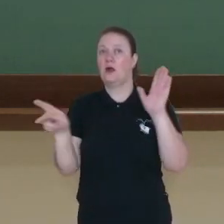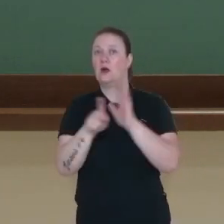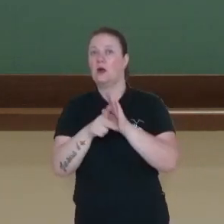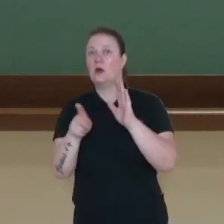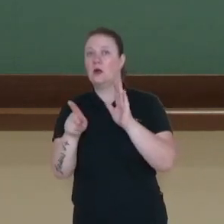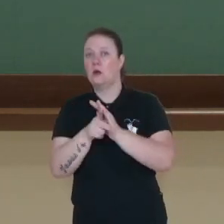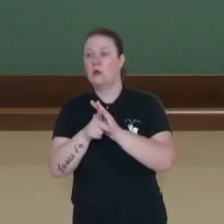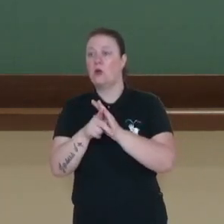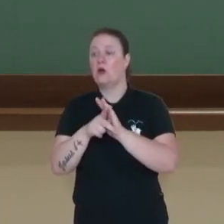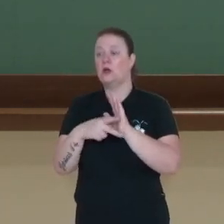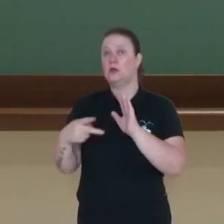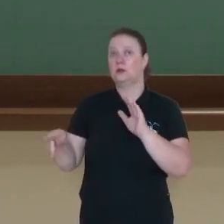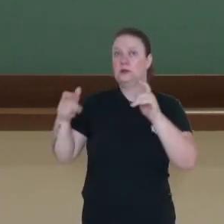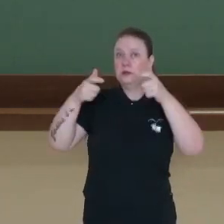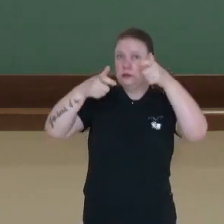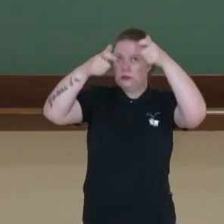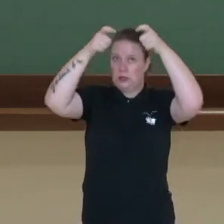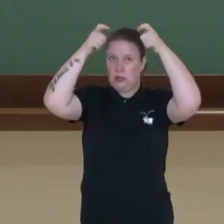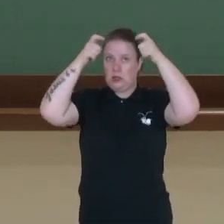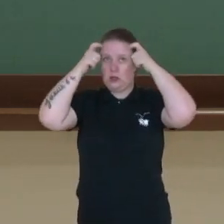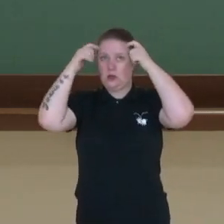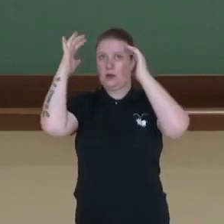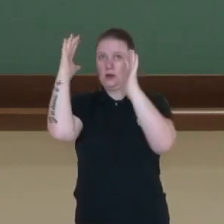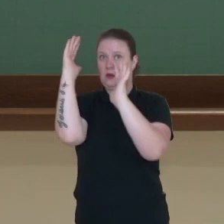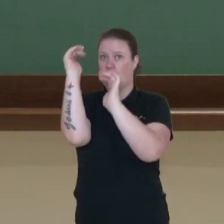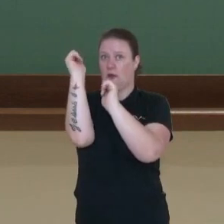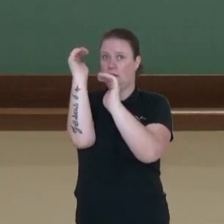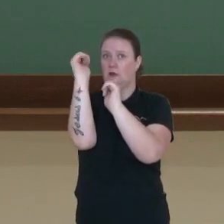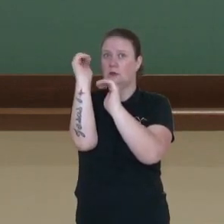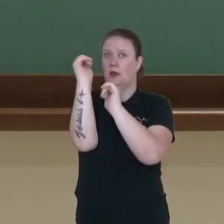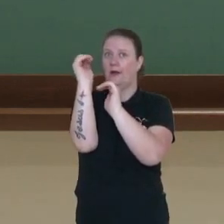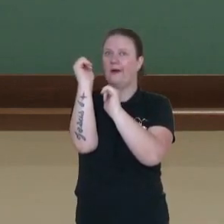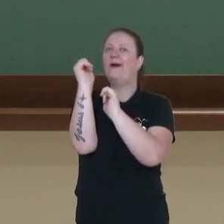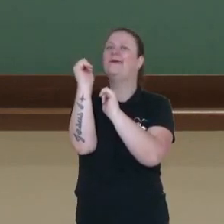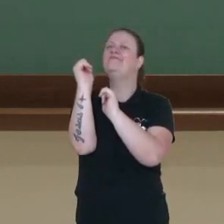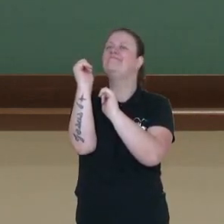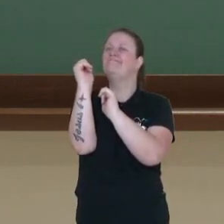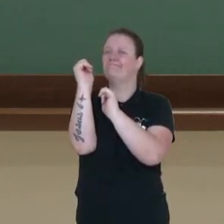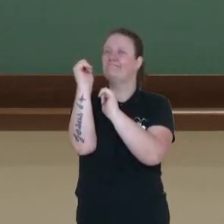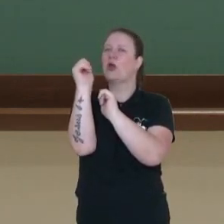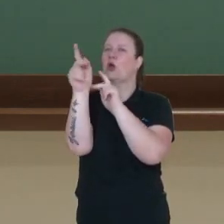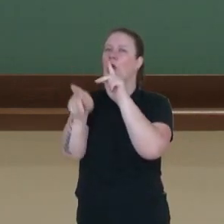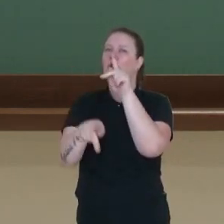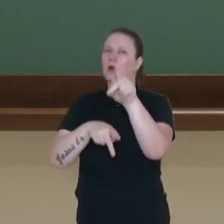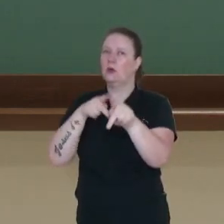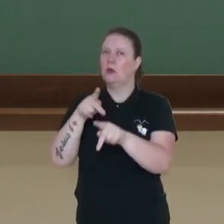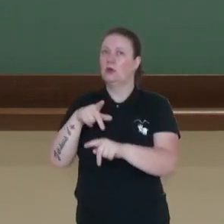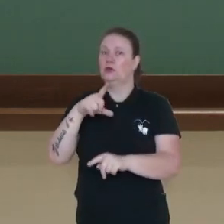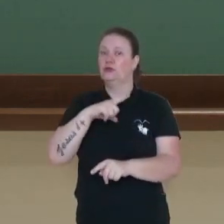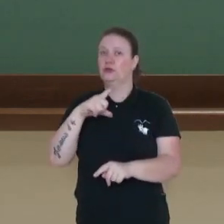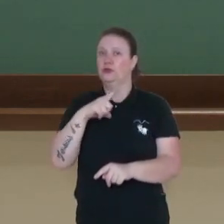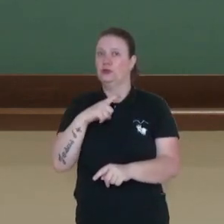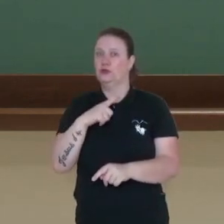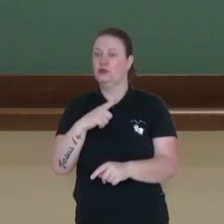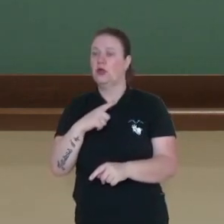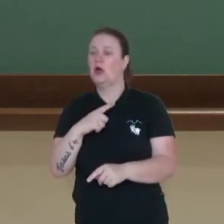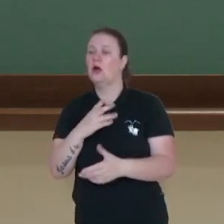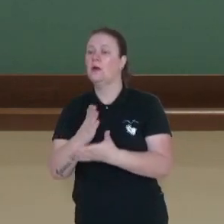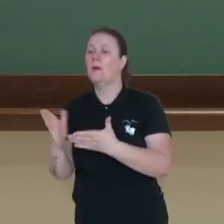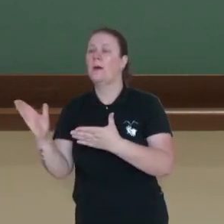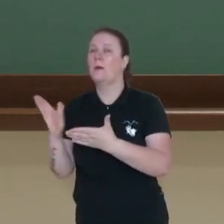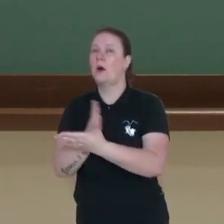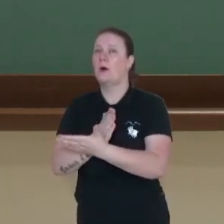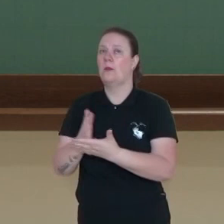coroa espanhola, pela linha do Tratado de Tordesilhas. Então, grande parte do território paranaense, parte do